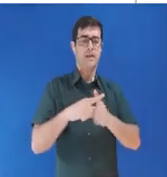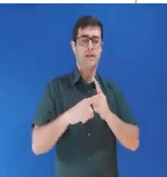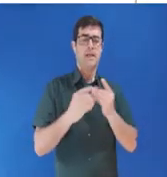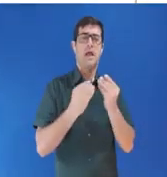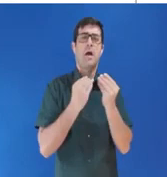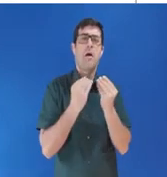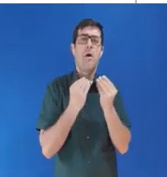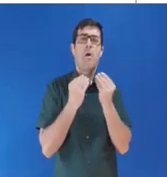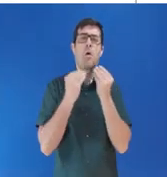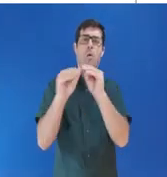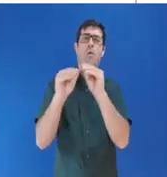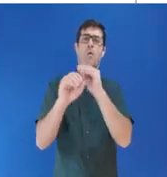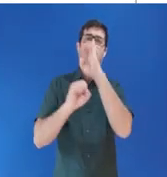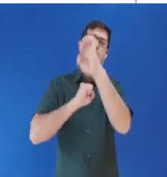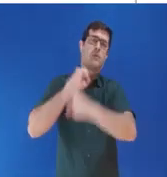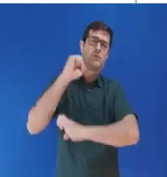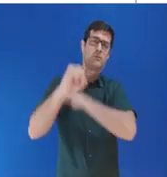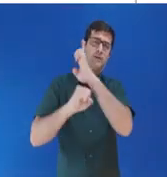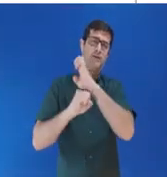espaço,